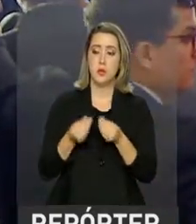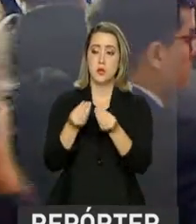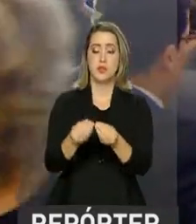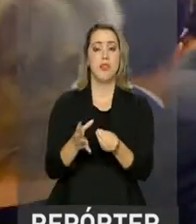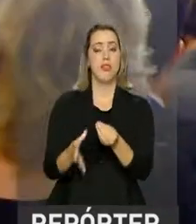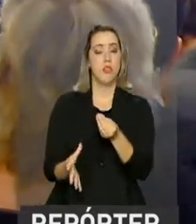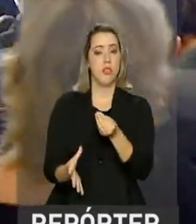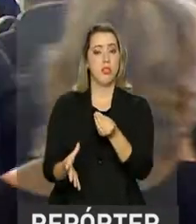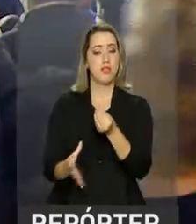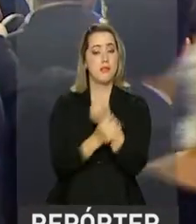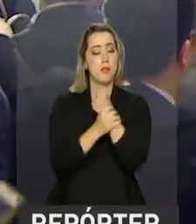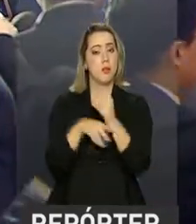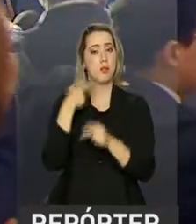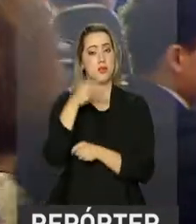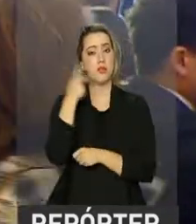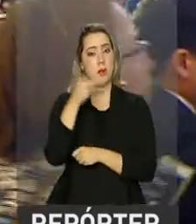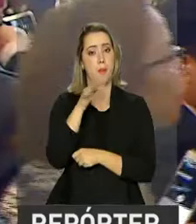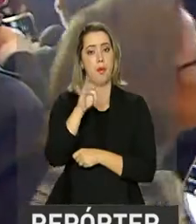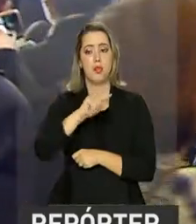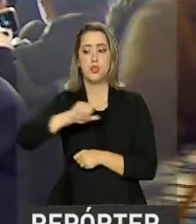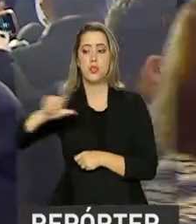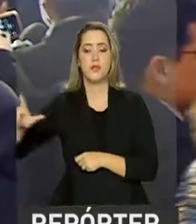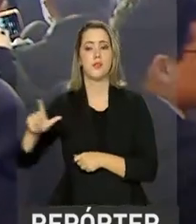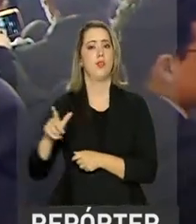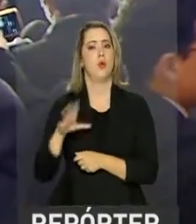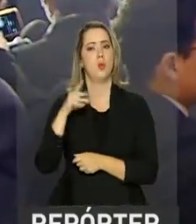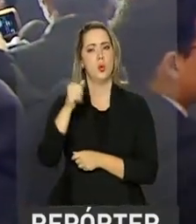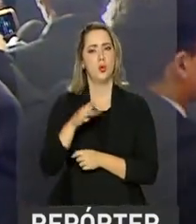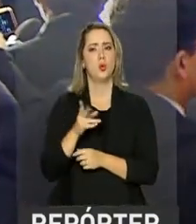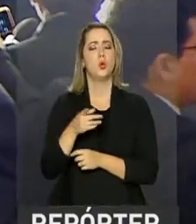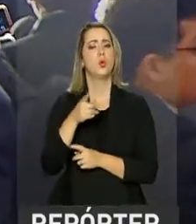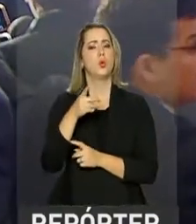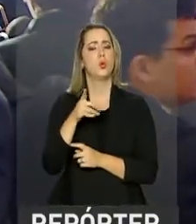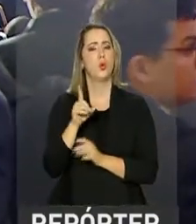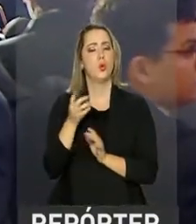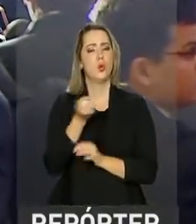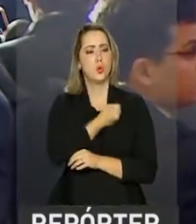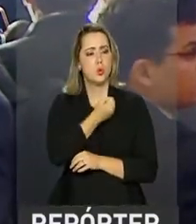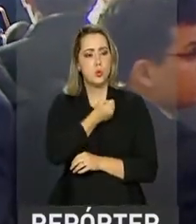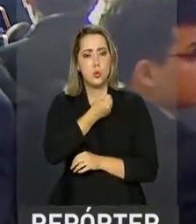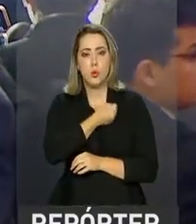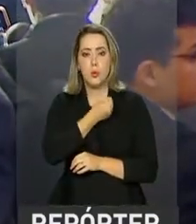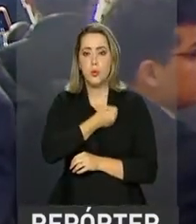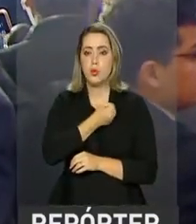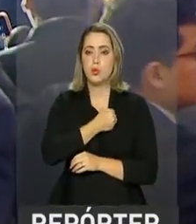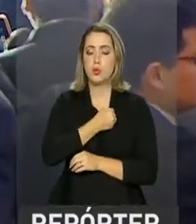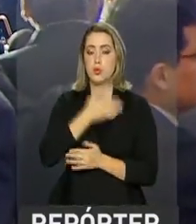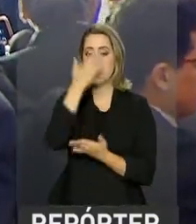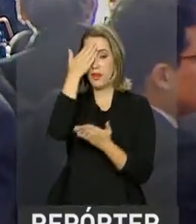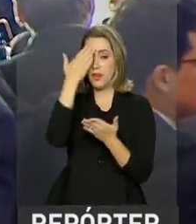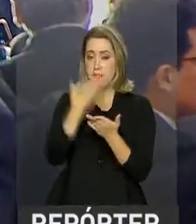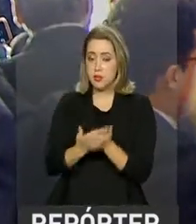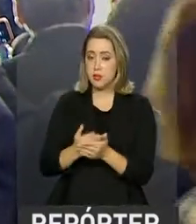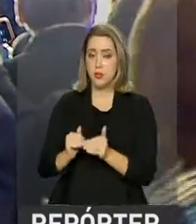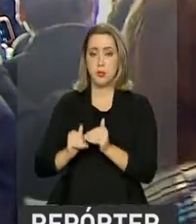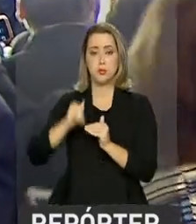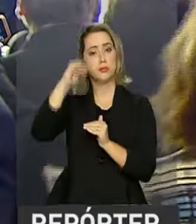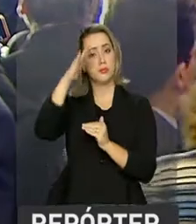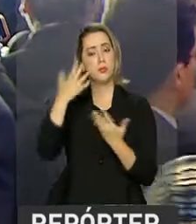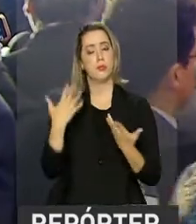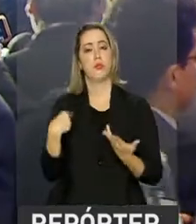econômica, da política fiscal. Todos os indicadores de confiança melhoraram em todos os setores.